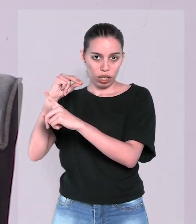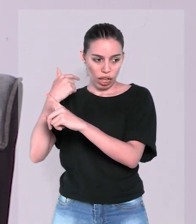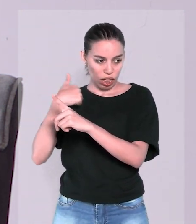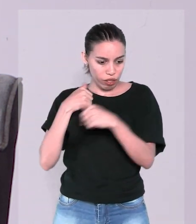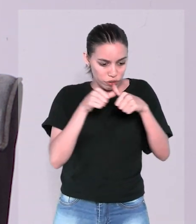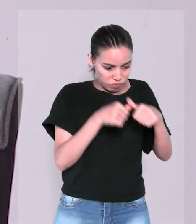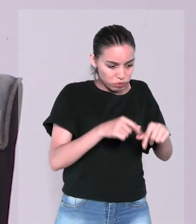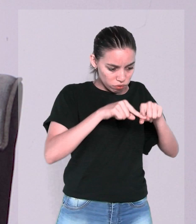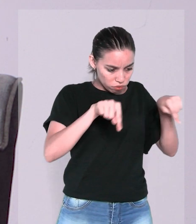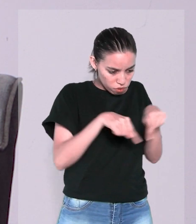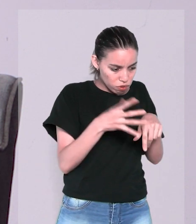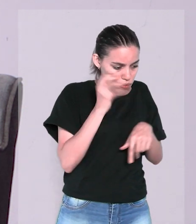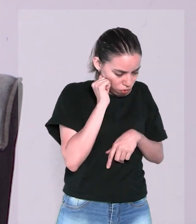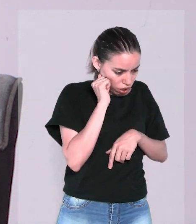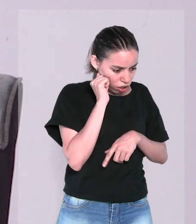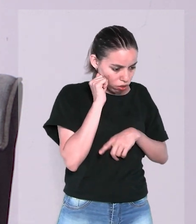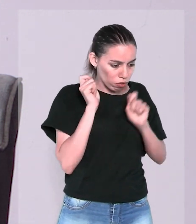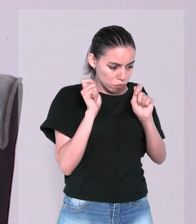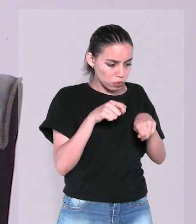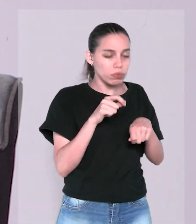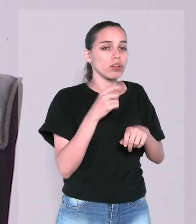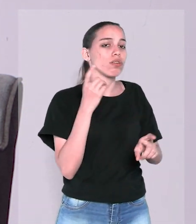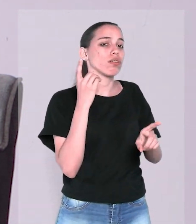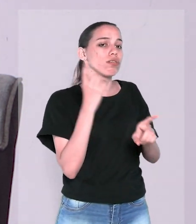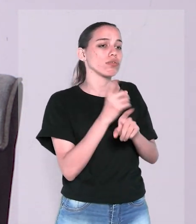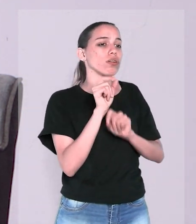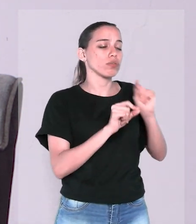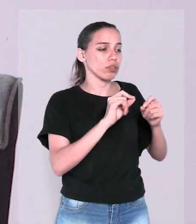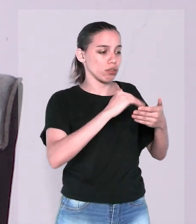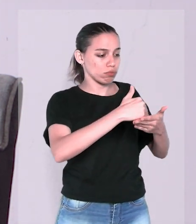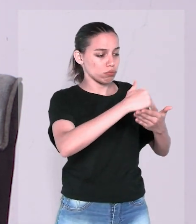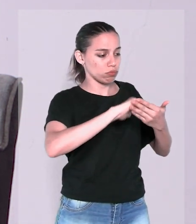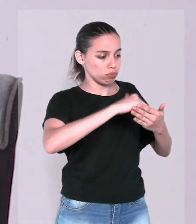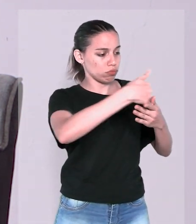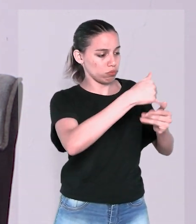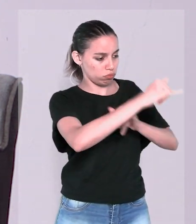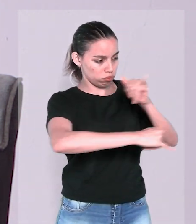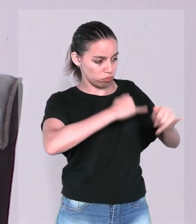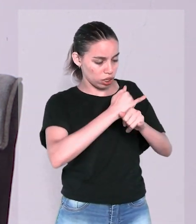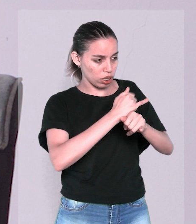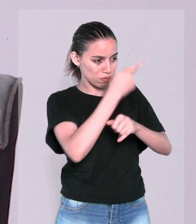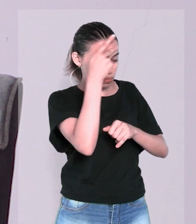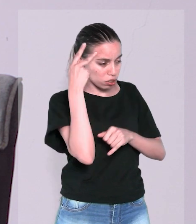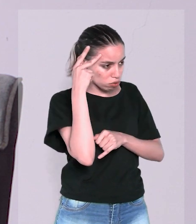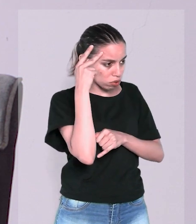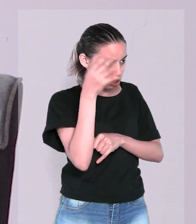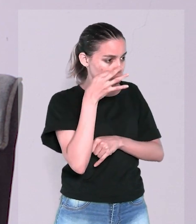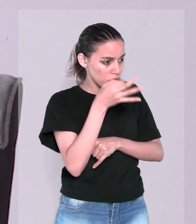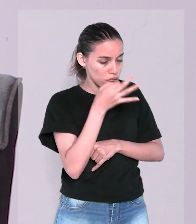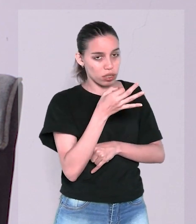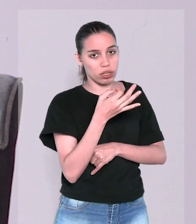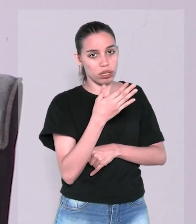casa é meu pai bater na minha mãe. Eu estou no quarto porque pelo menos eu tenho possibilidade